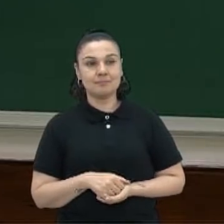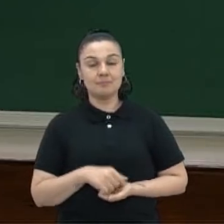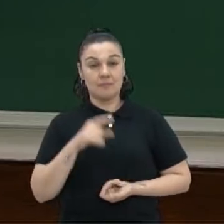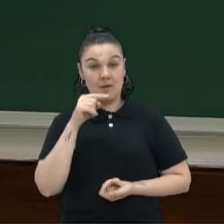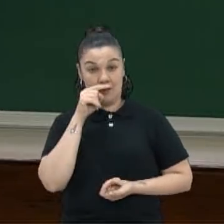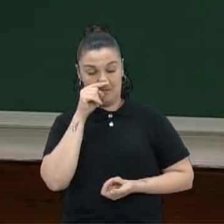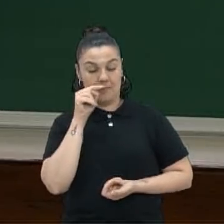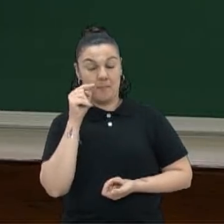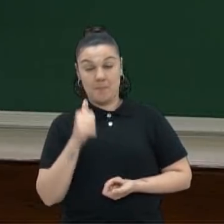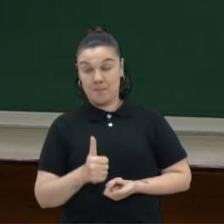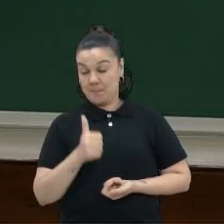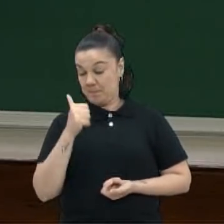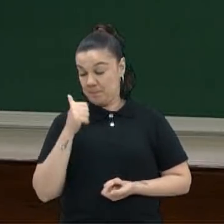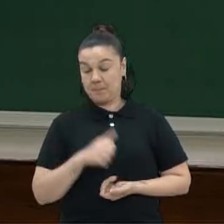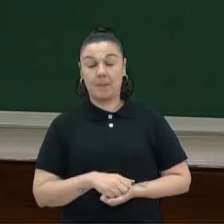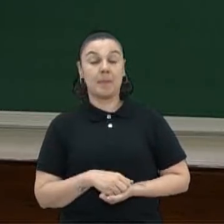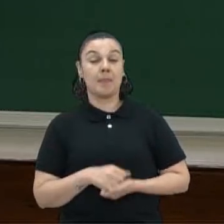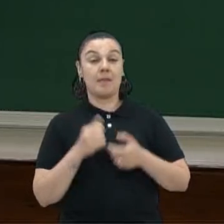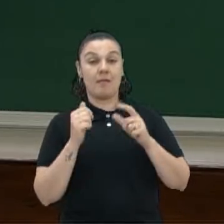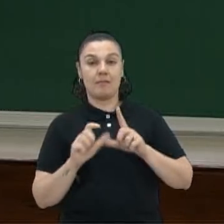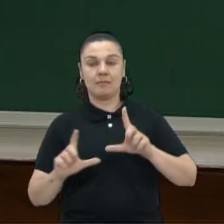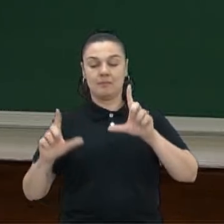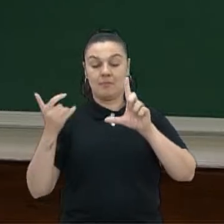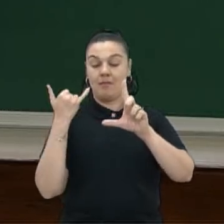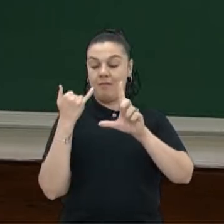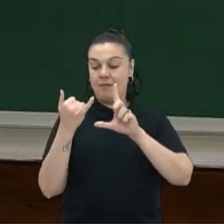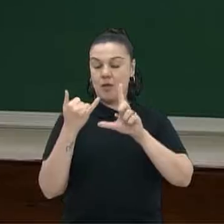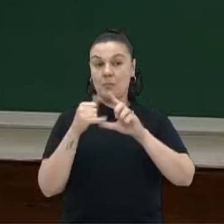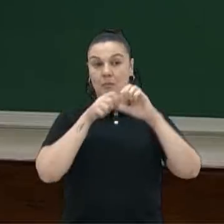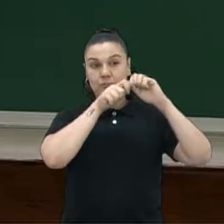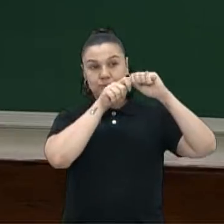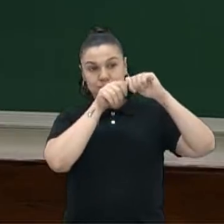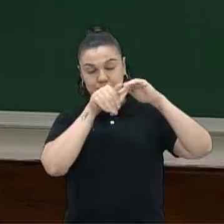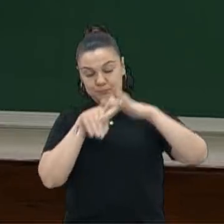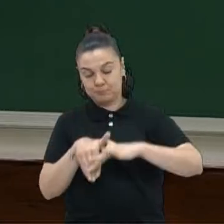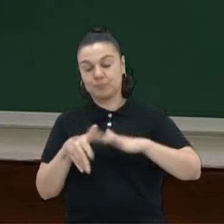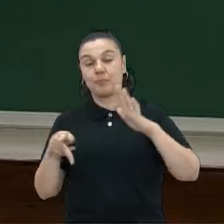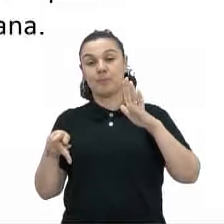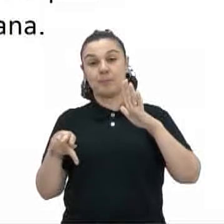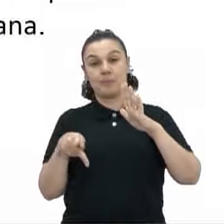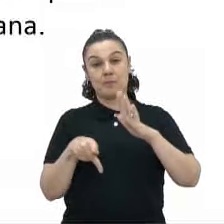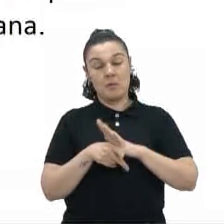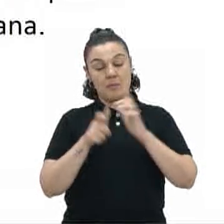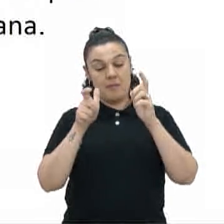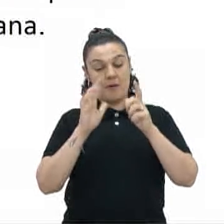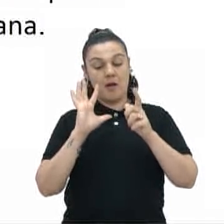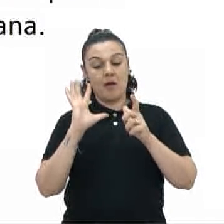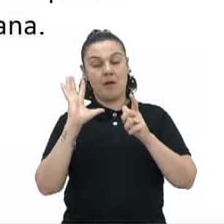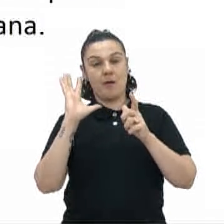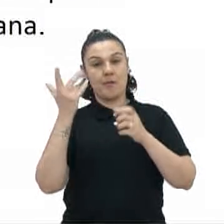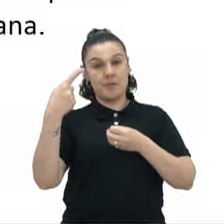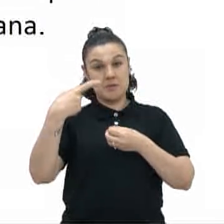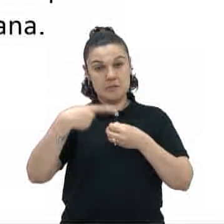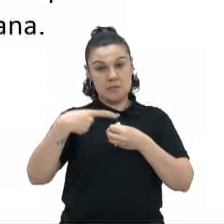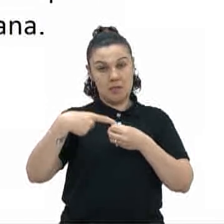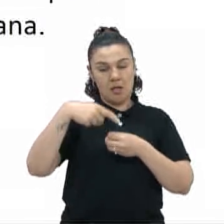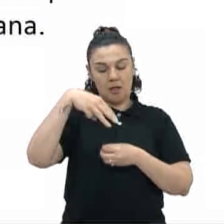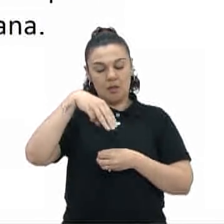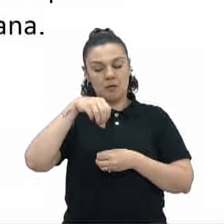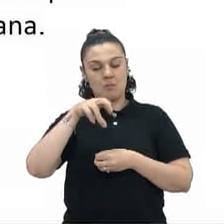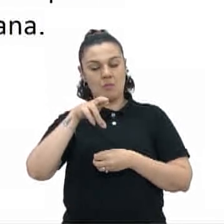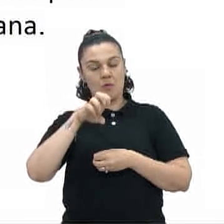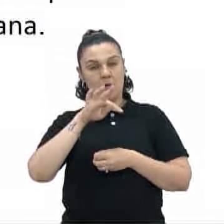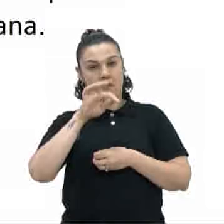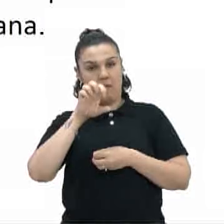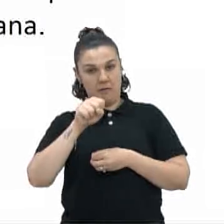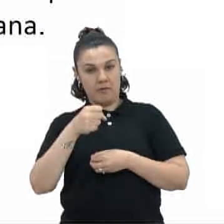Essas imagens aqui, elas são do deslizamento de encosta que aconteceu nos municípios de Morretes e